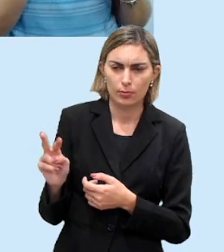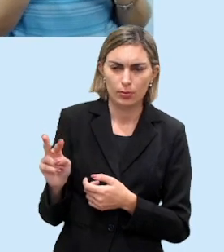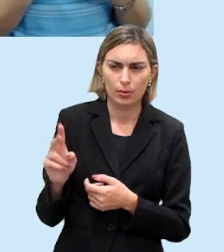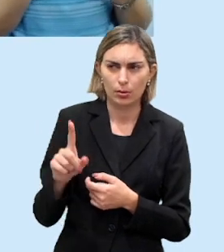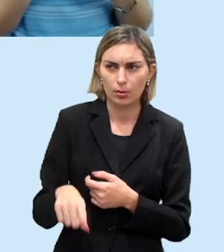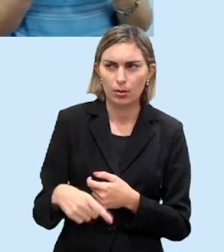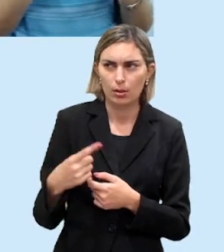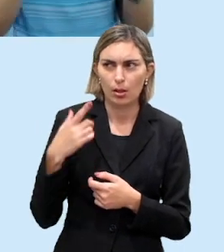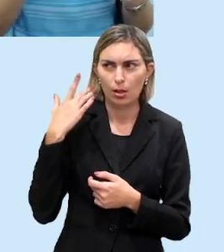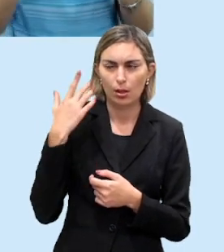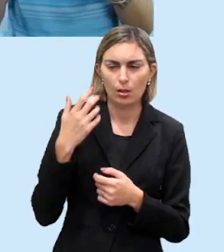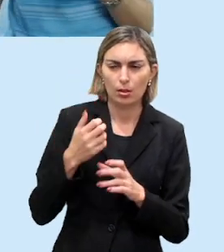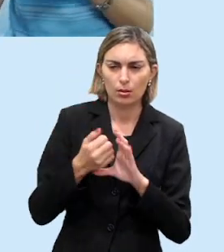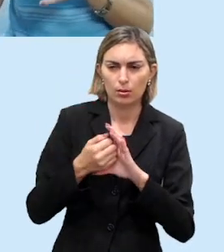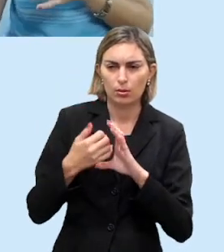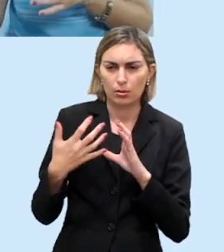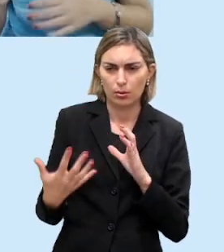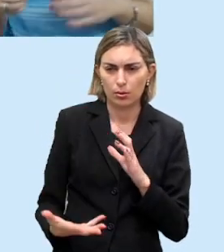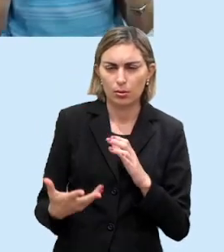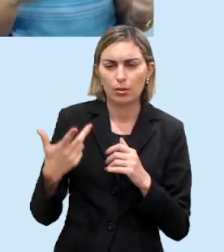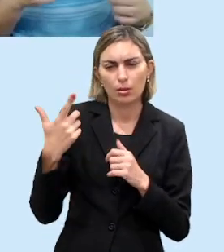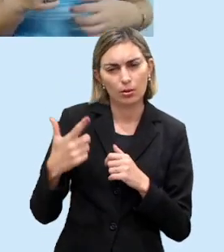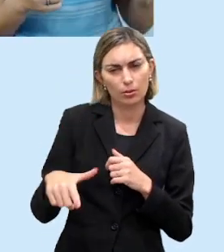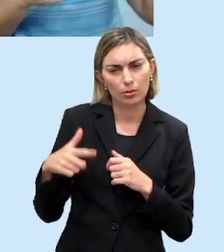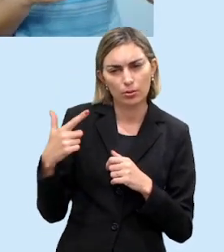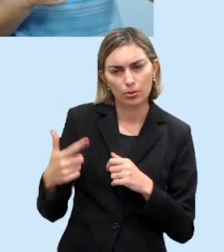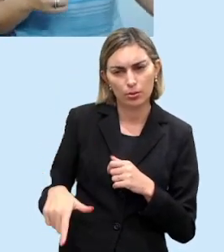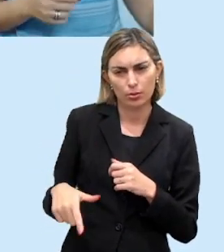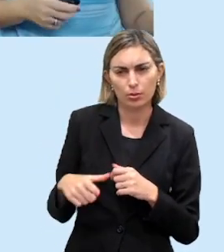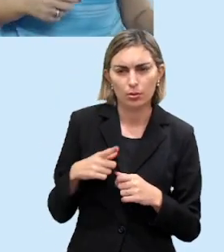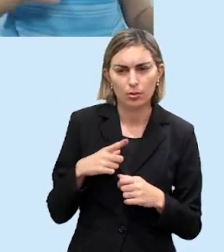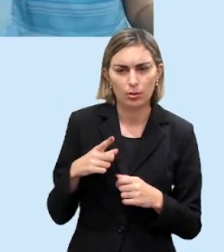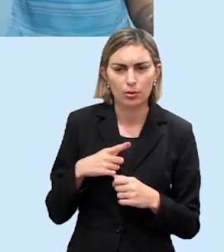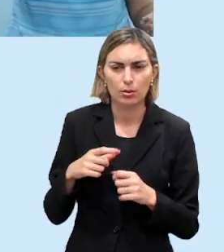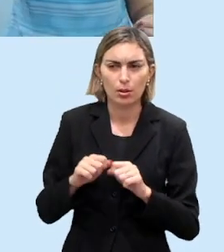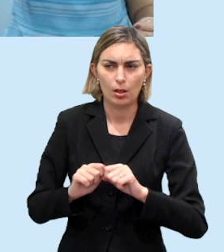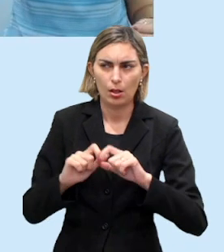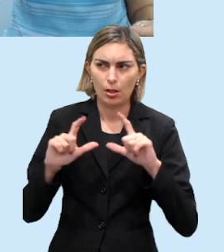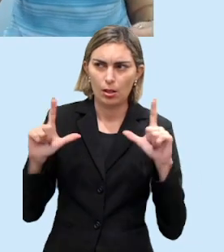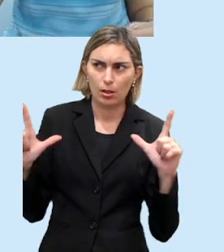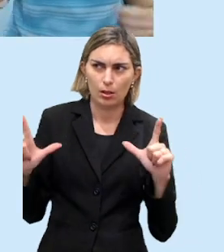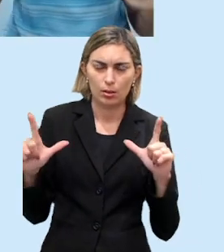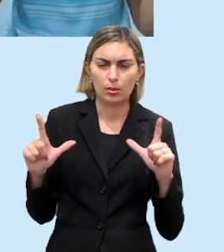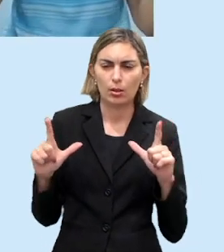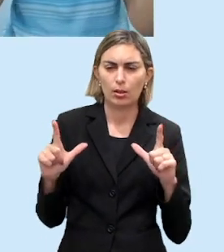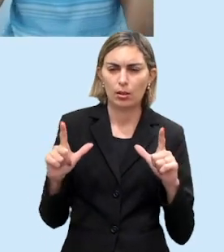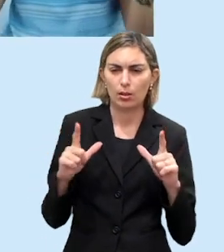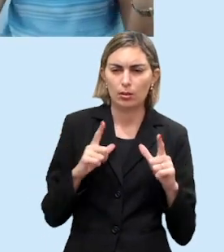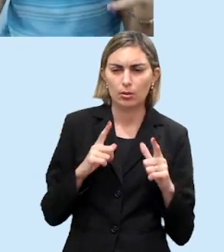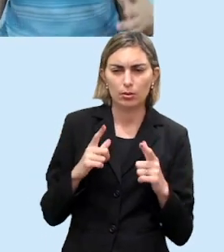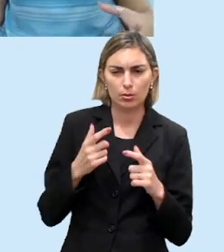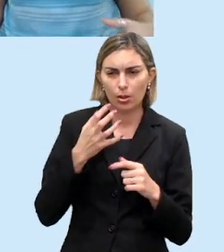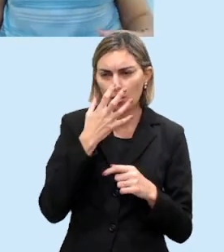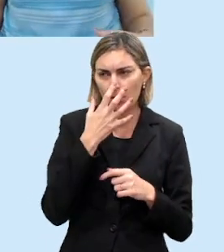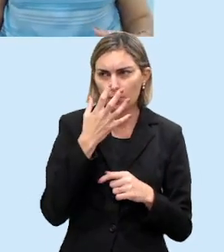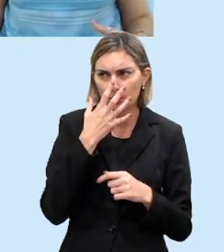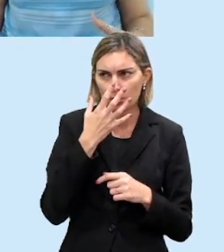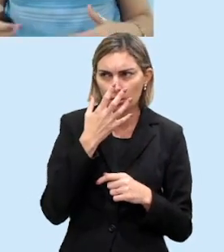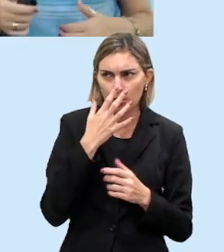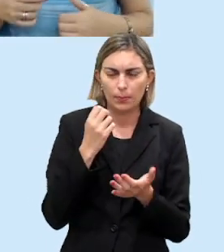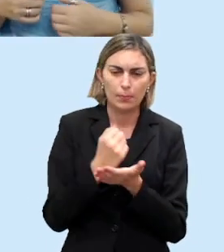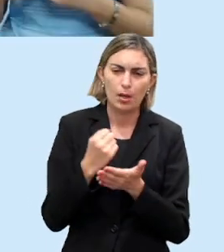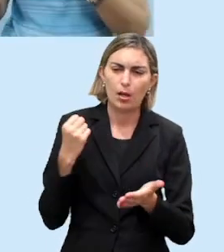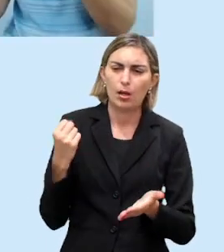esse aspecto ele se repete, seja lendo um cartaz, seja lendo uma embalagem, observando uma